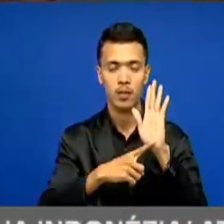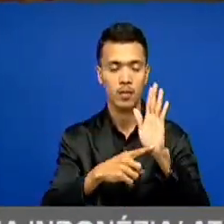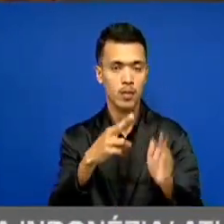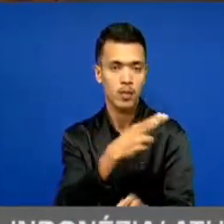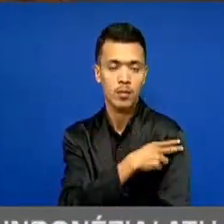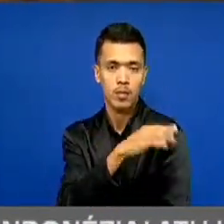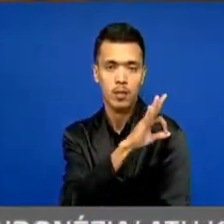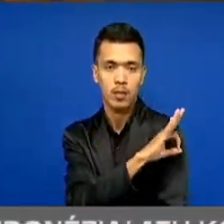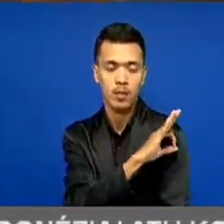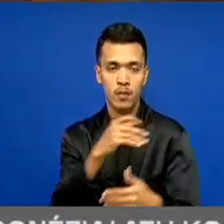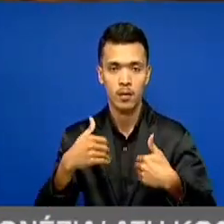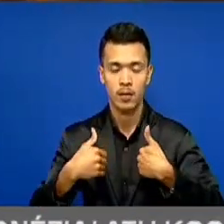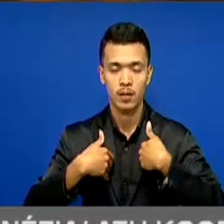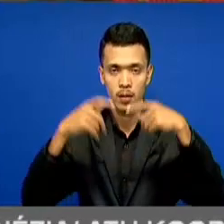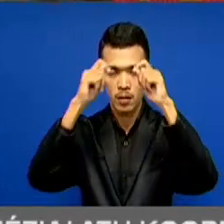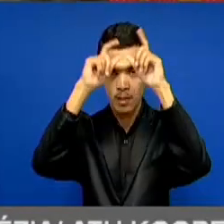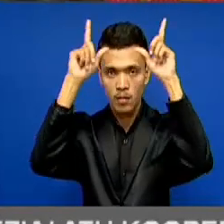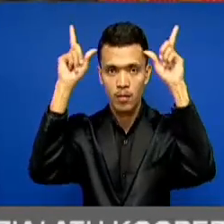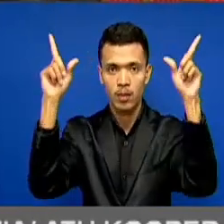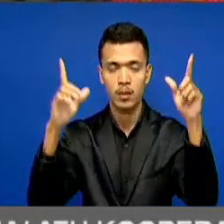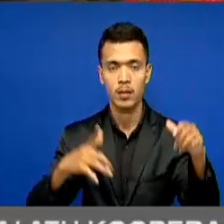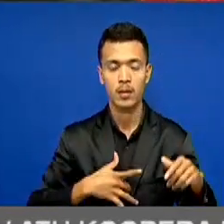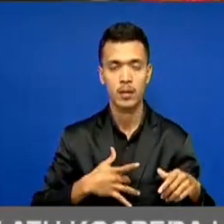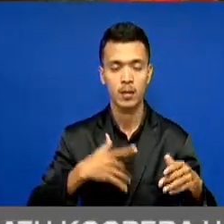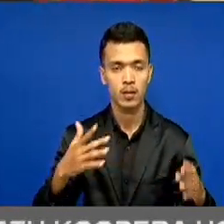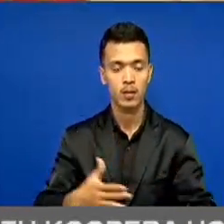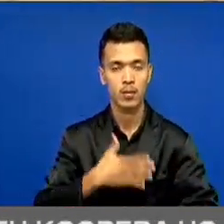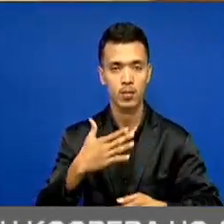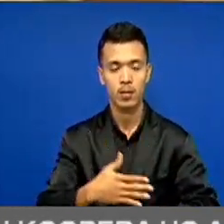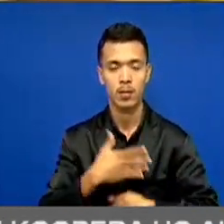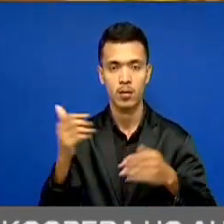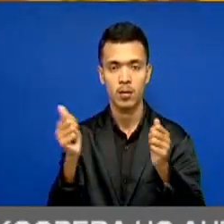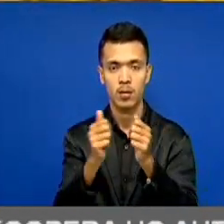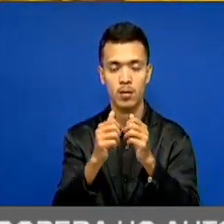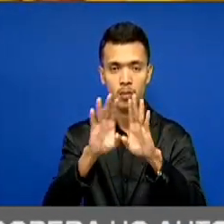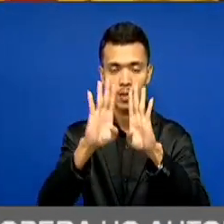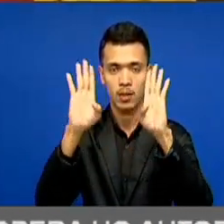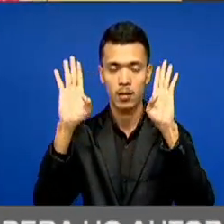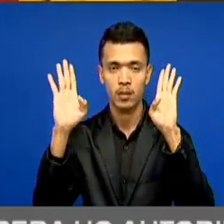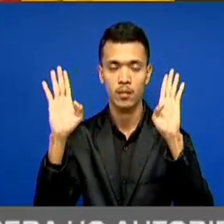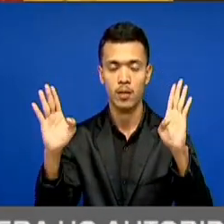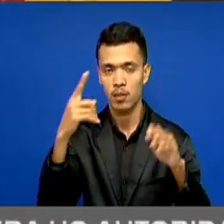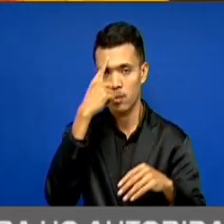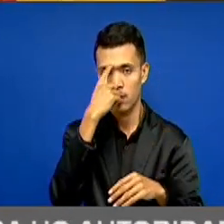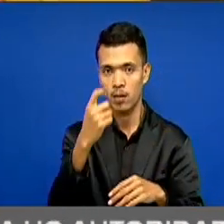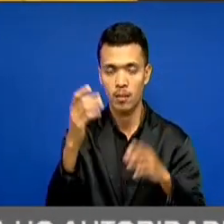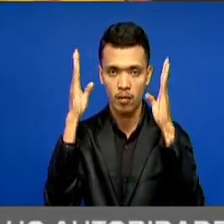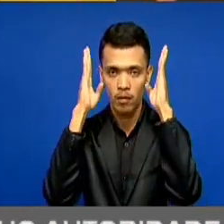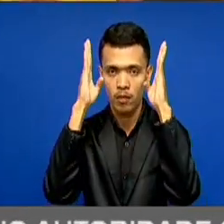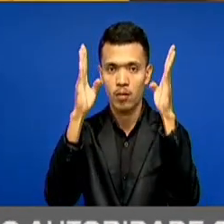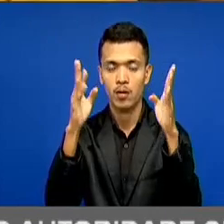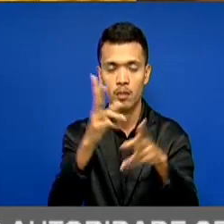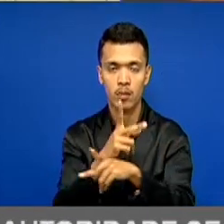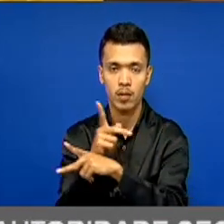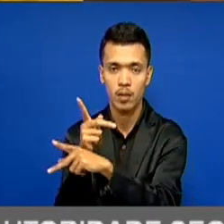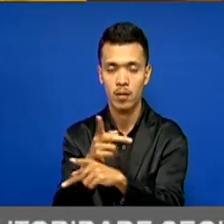e Timor-Leste, Patrícia Di Giovanni Sente Ondrado, o lançamento padrão procedimento né, também foca na gestão